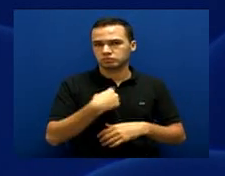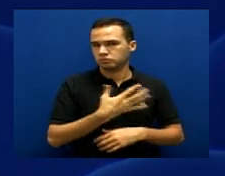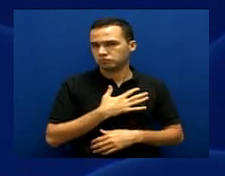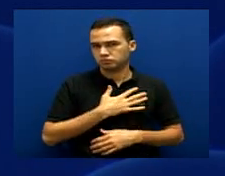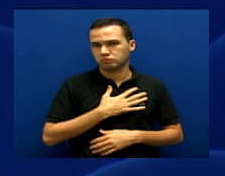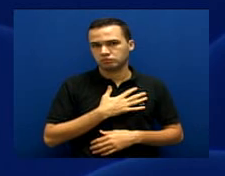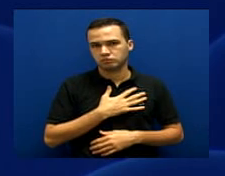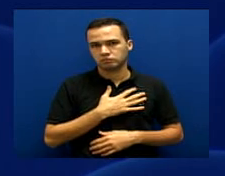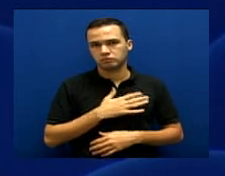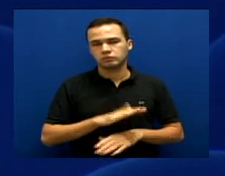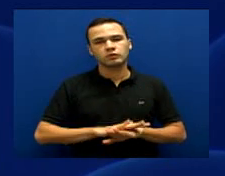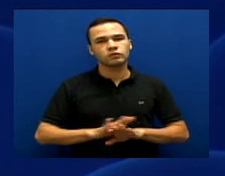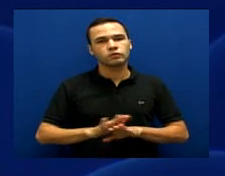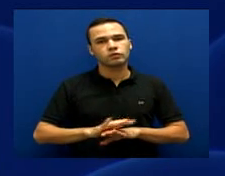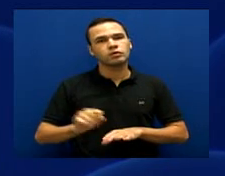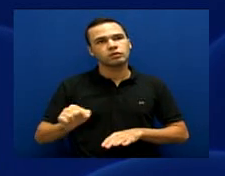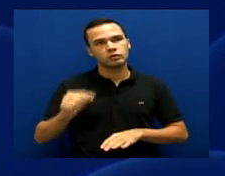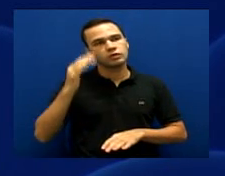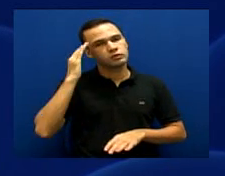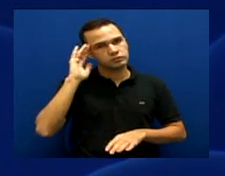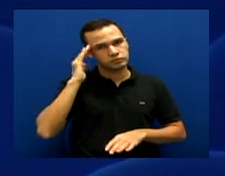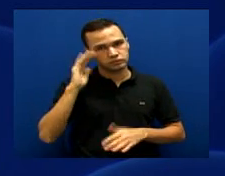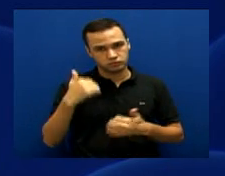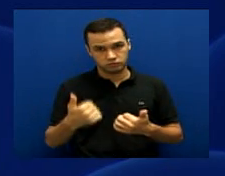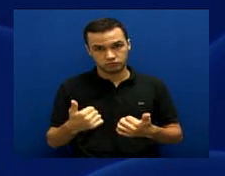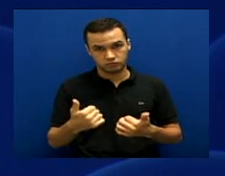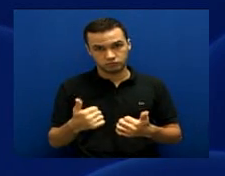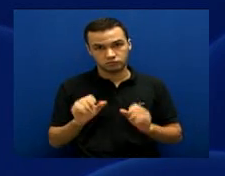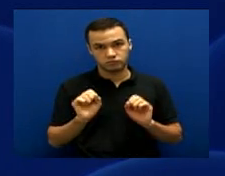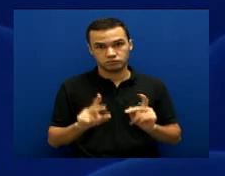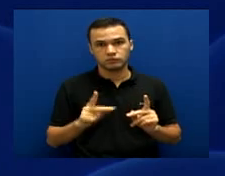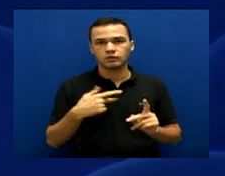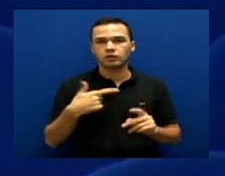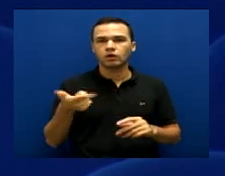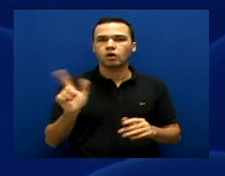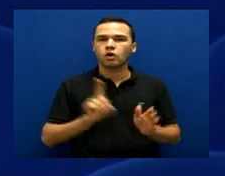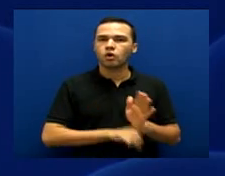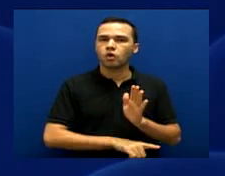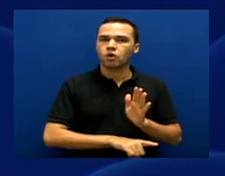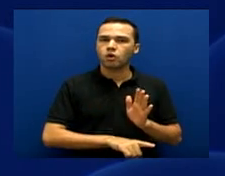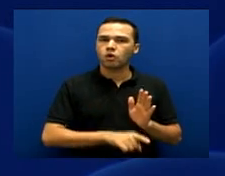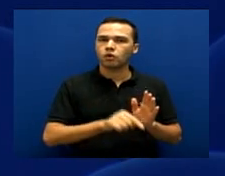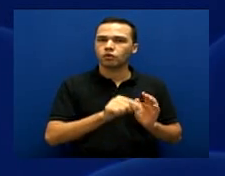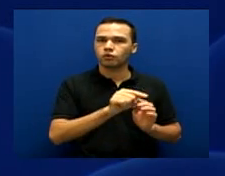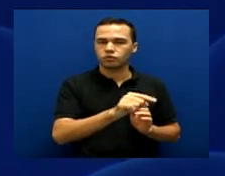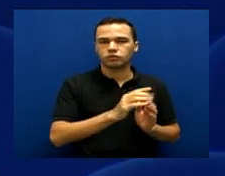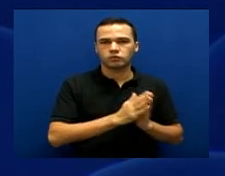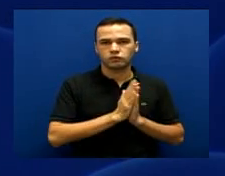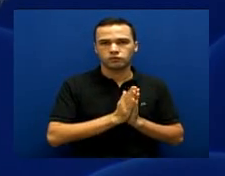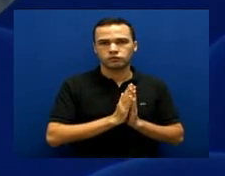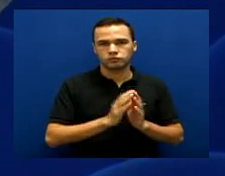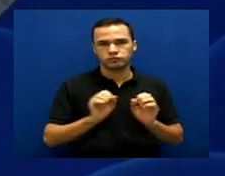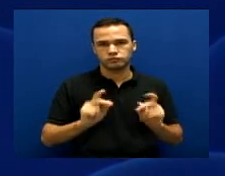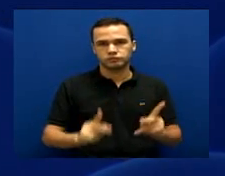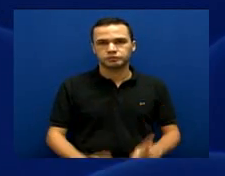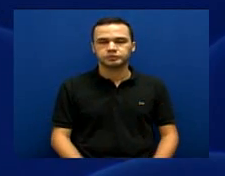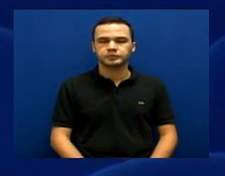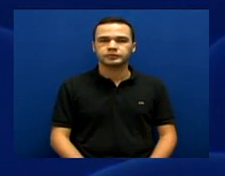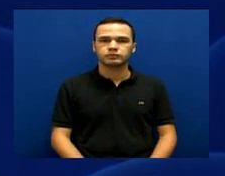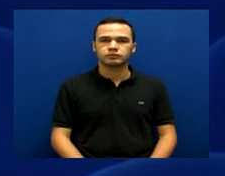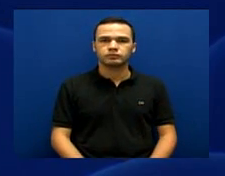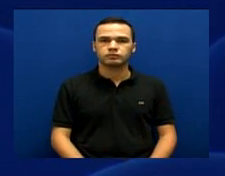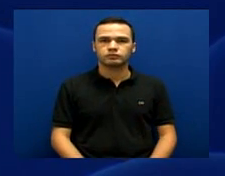que é que ele tem ciência do fato de se abster posso fazer uma pergunta para você e seu favor francisco pois não vamos